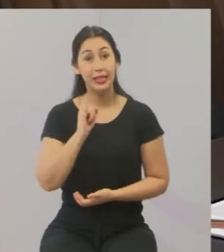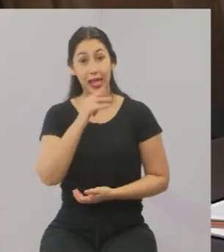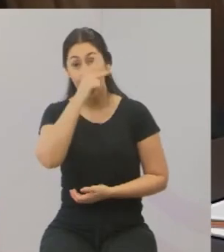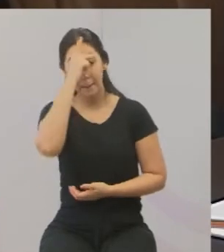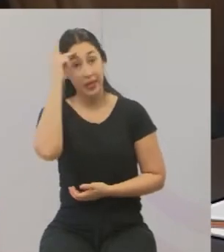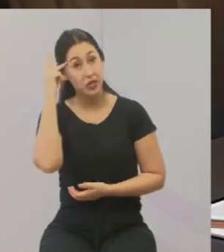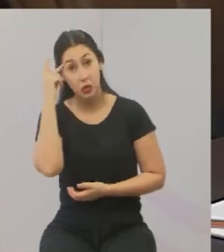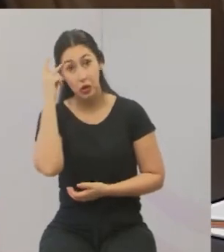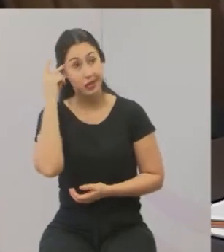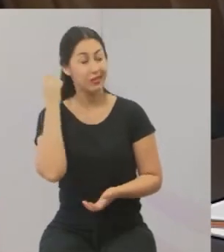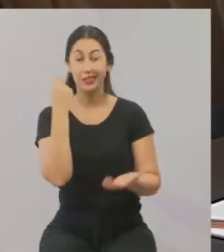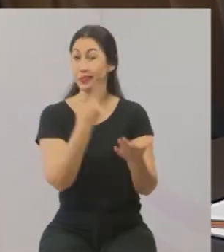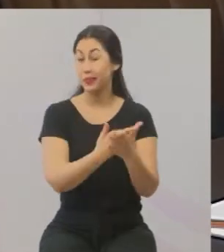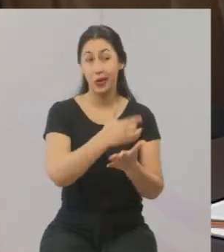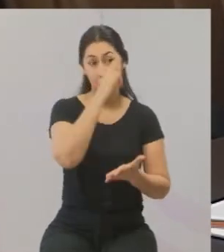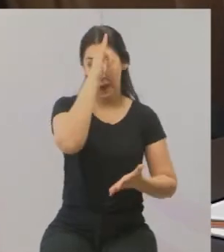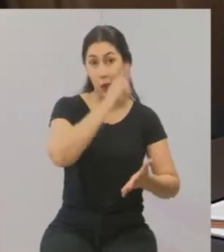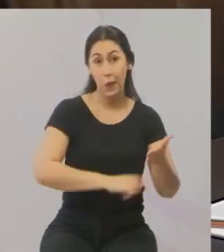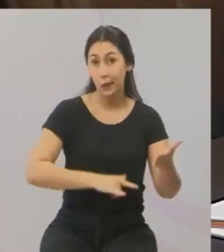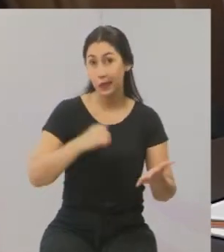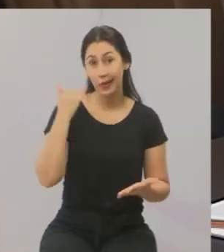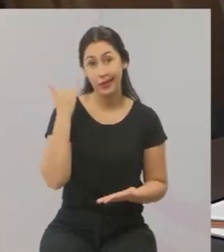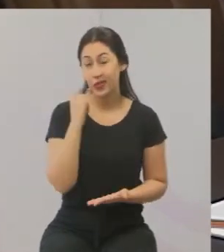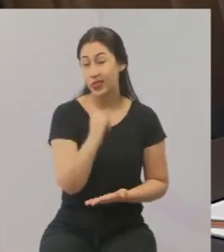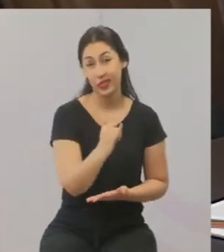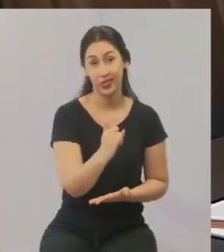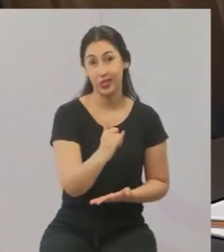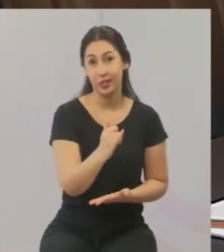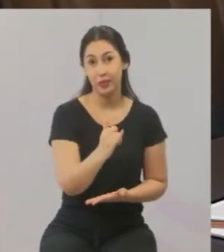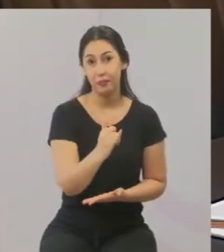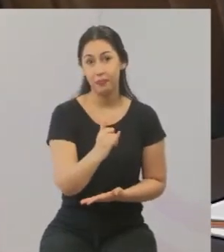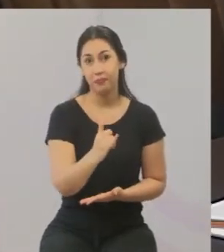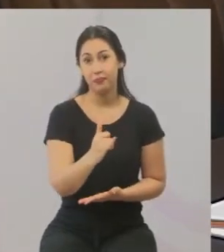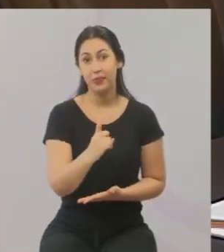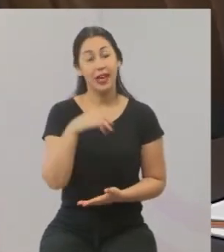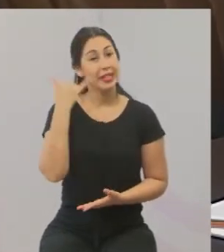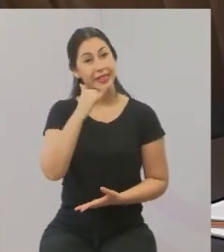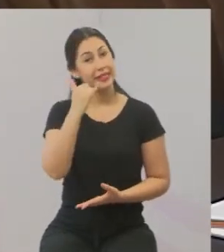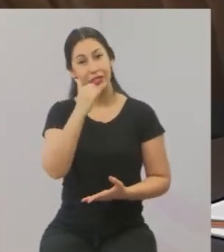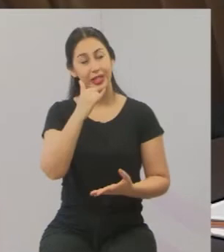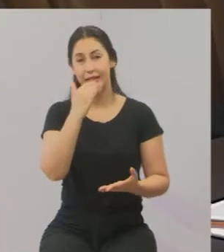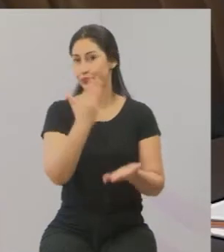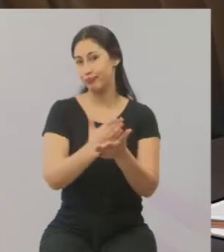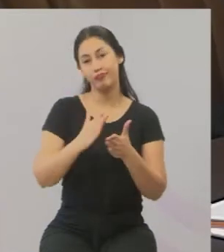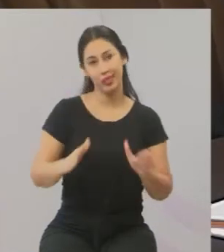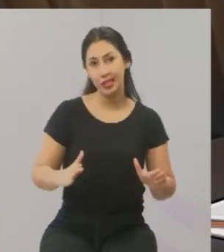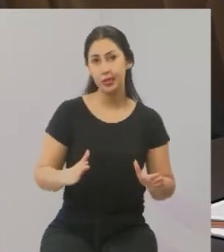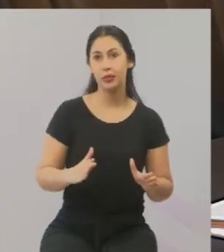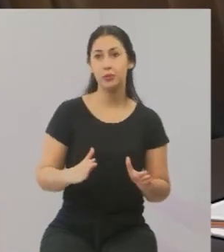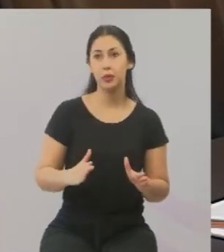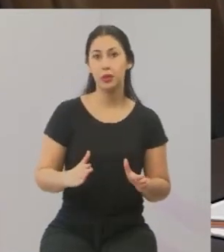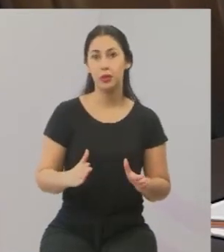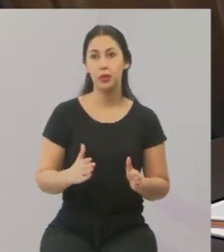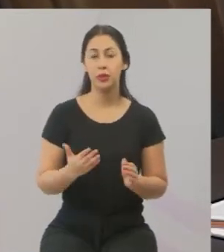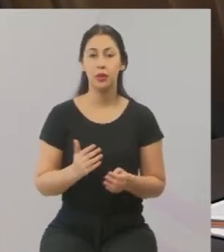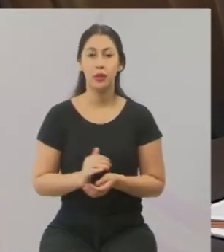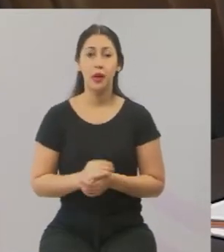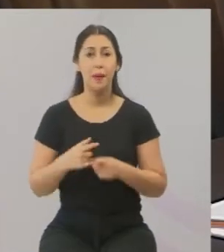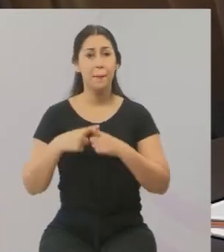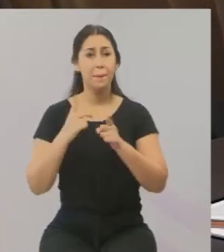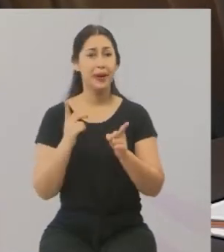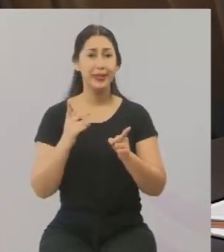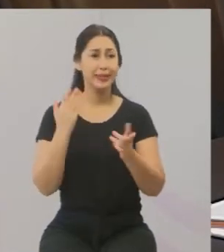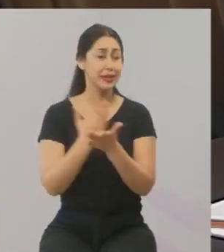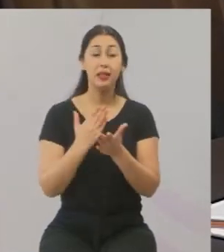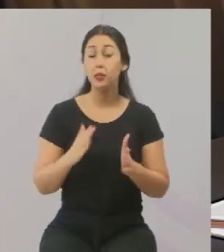a energia e, na verdade, não dinheiro para custear as despesas. Então, eles simplesmente cortaram isso